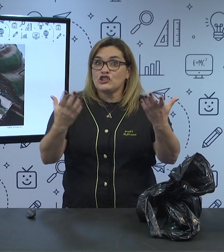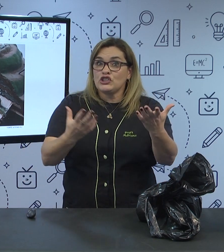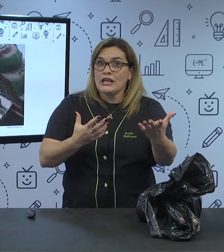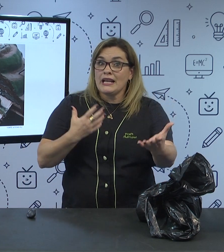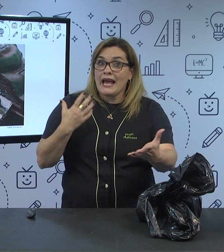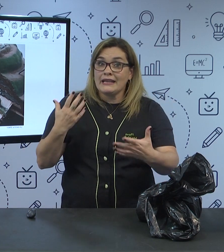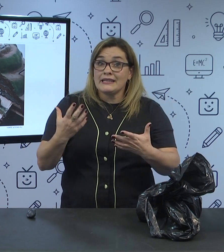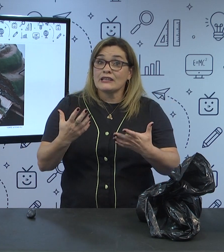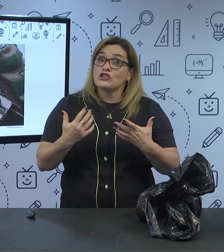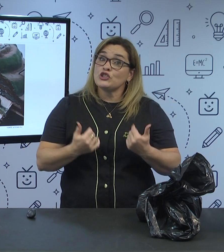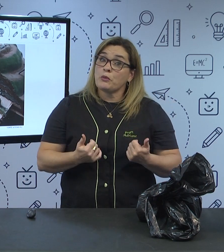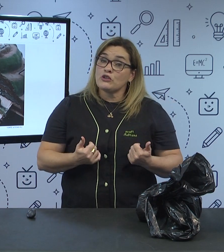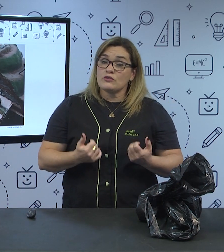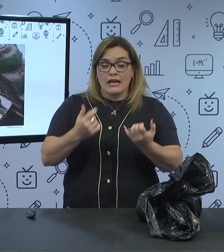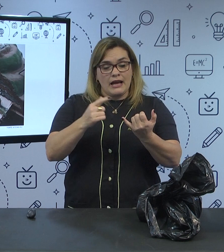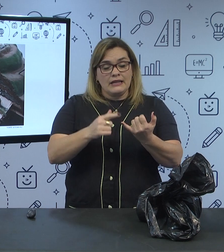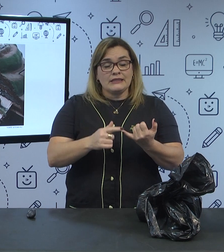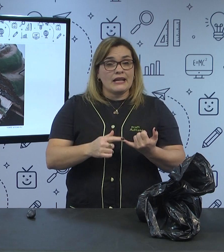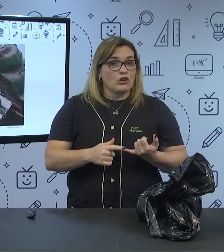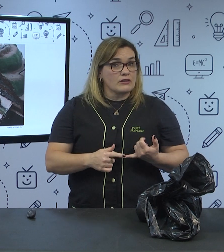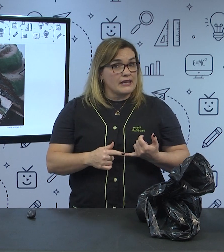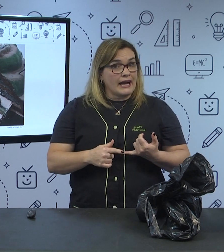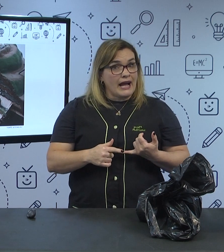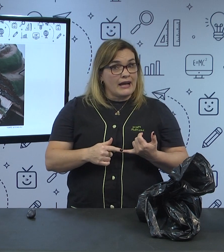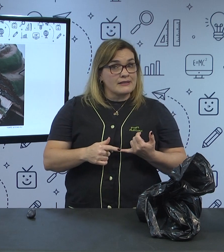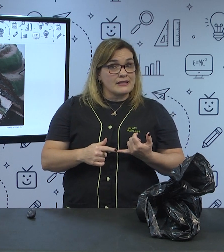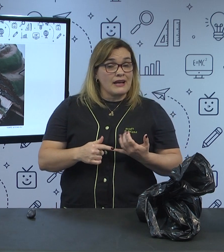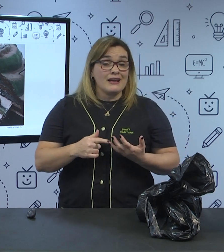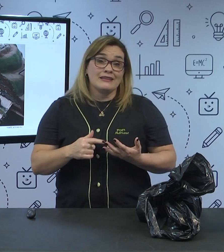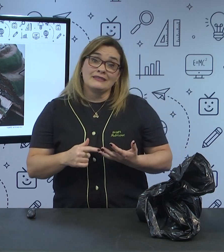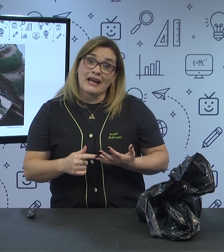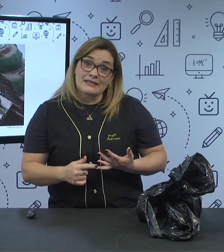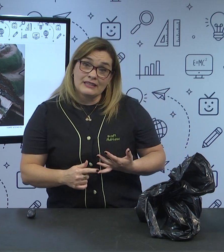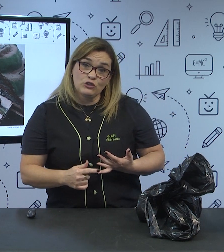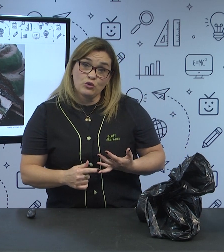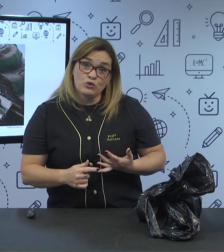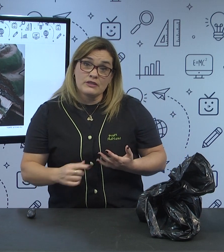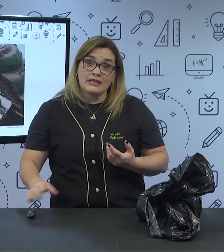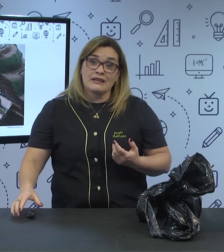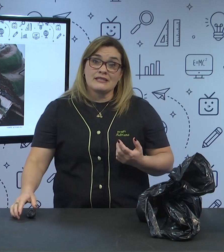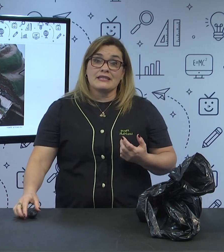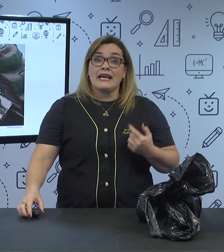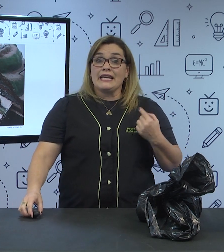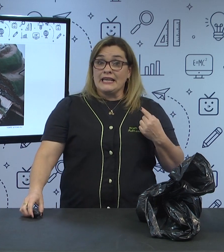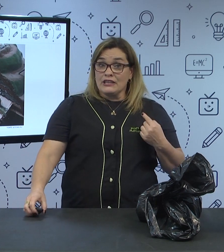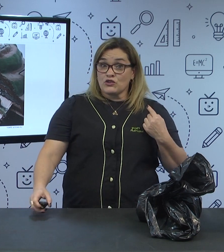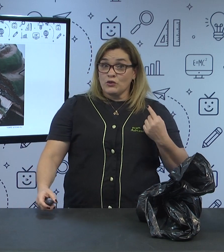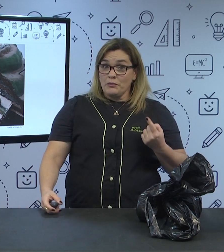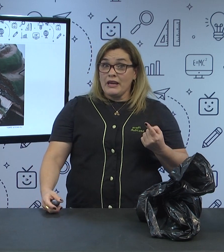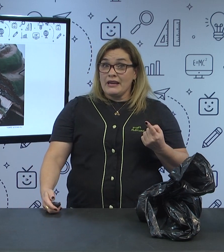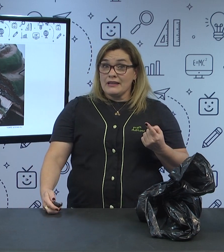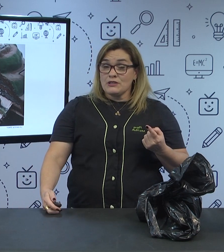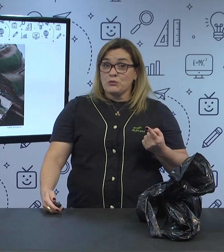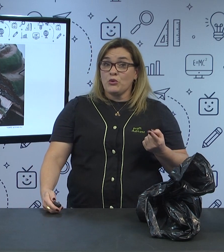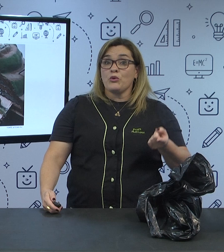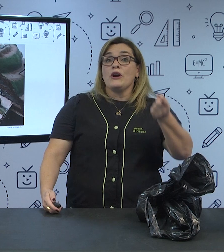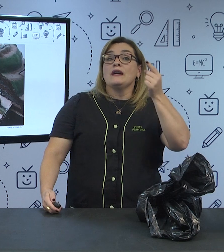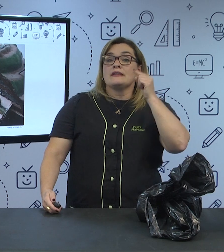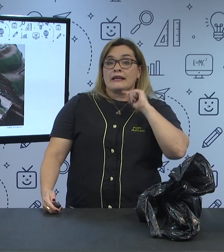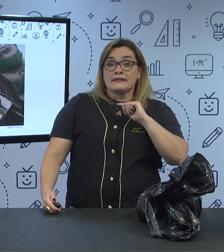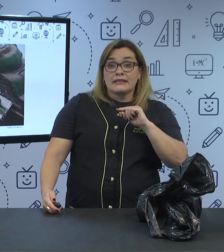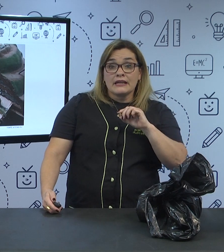essa energia elétrica a gente pode usar na nossa casa, nas indústrias. Isso